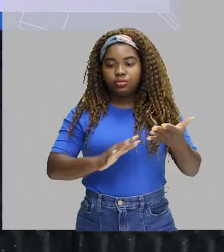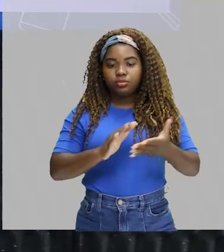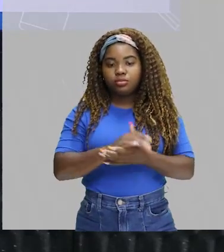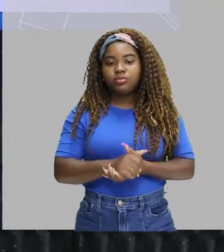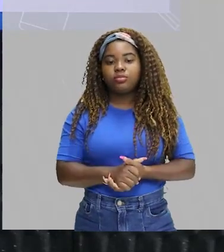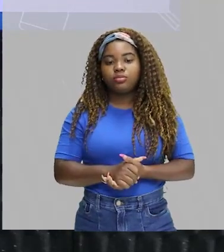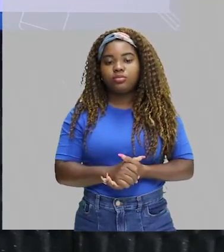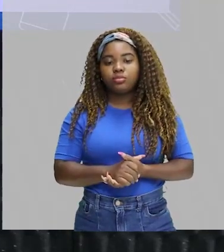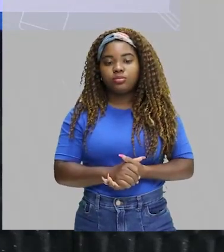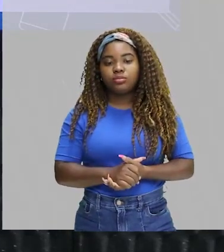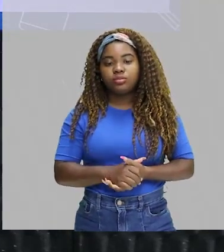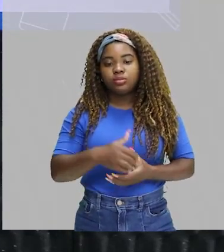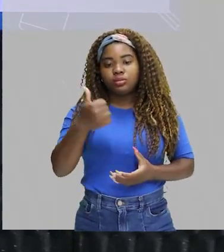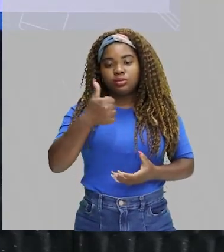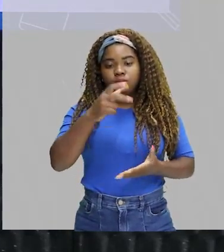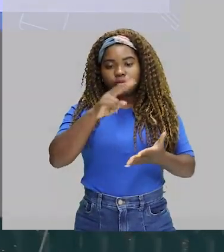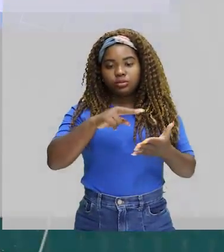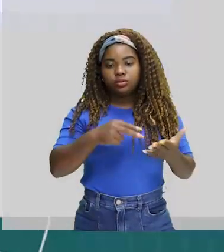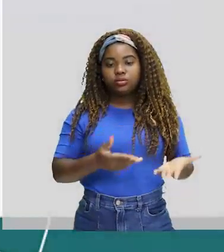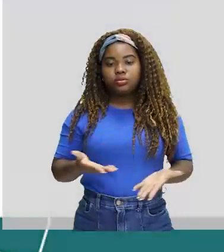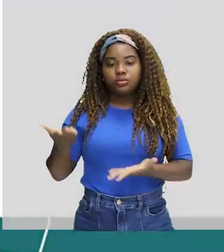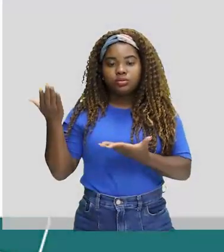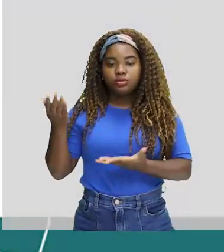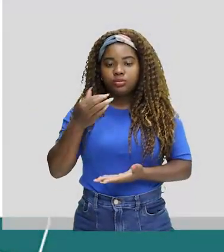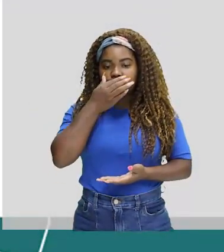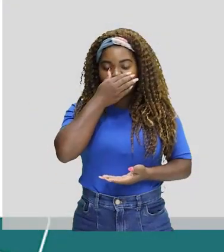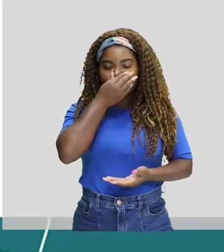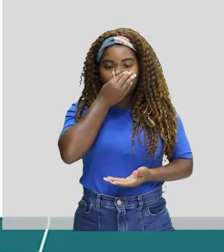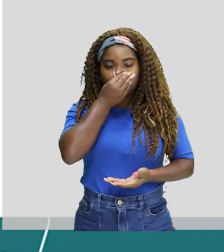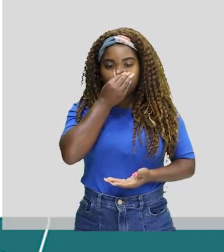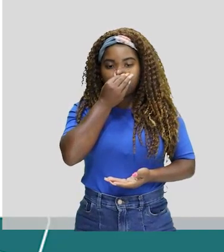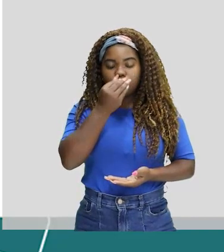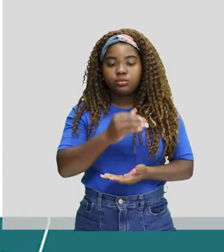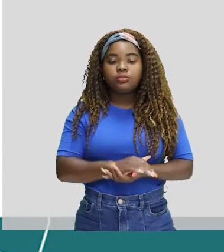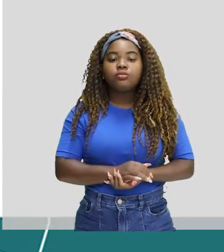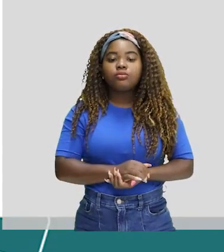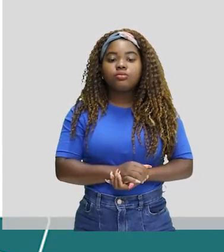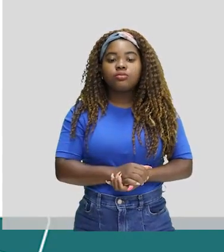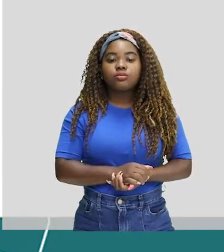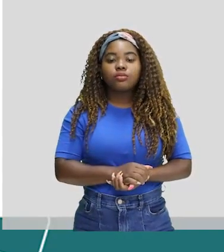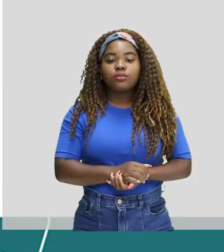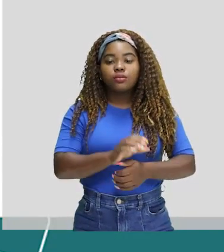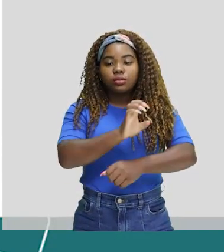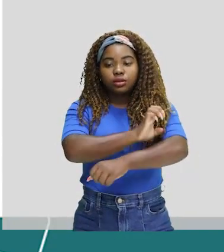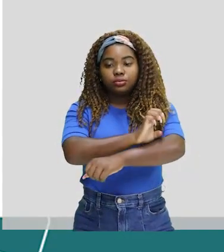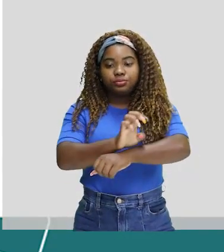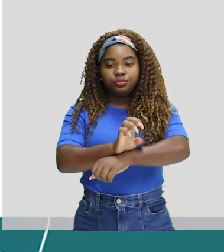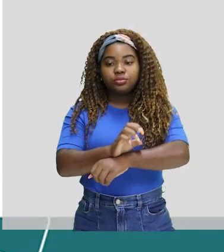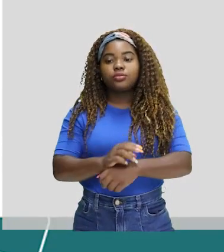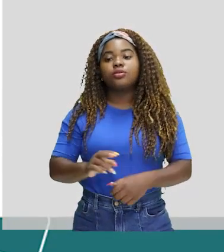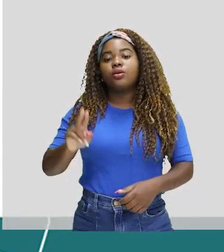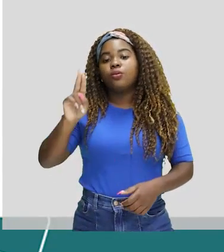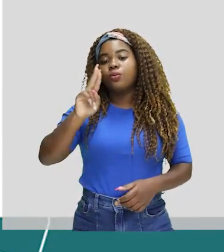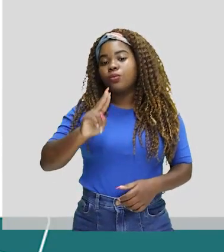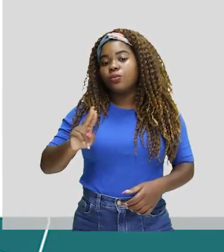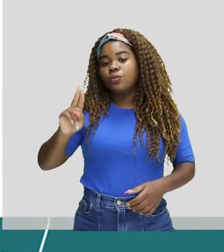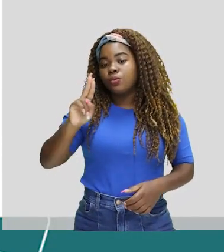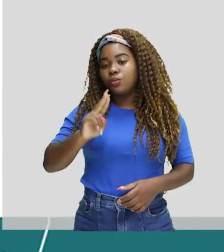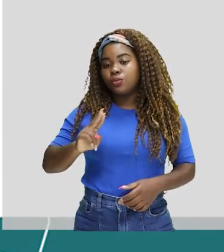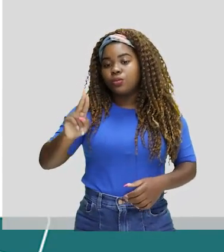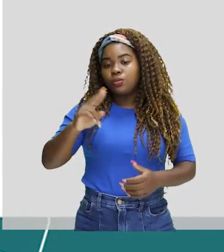desenvolvidas. Então veja só, nós vamos começar com uma questão sobre a ética utilitarista. A